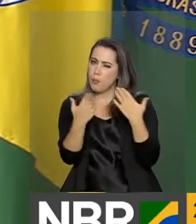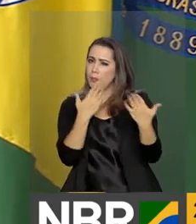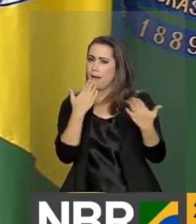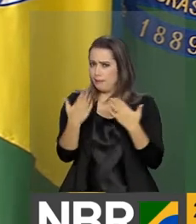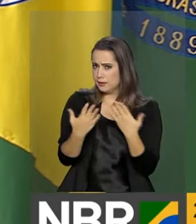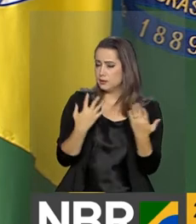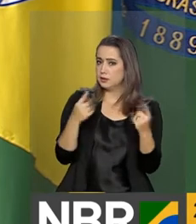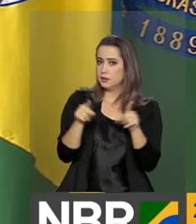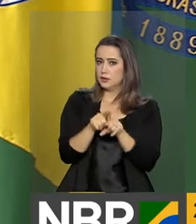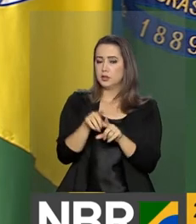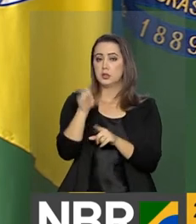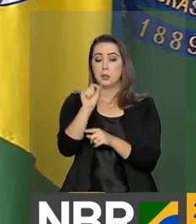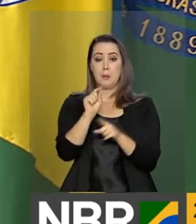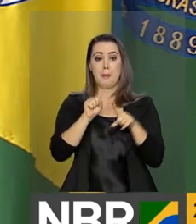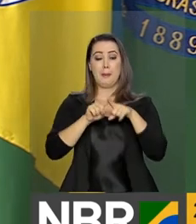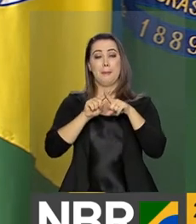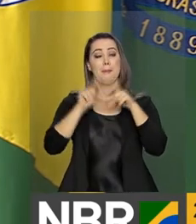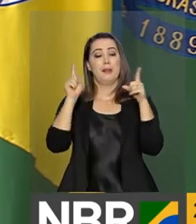humanas,